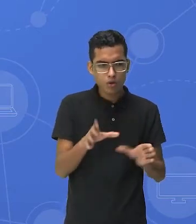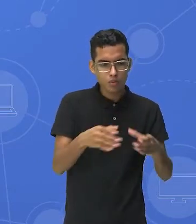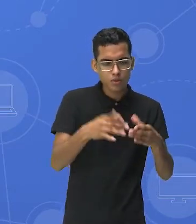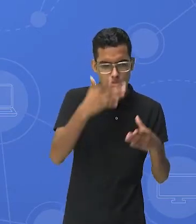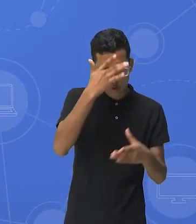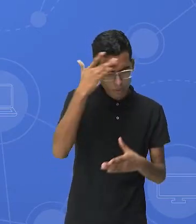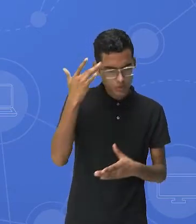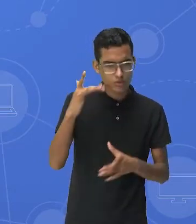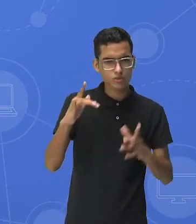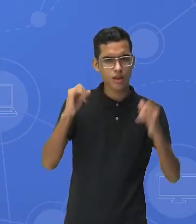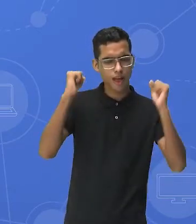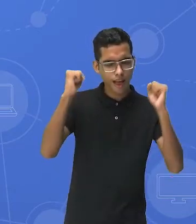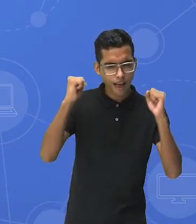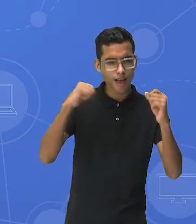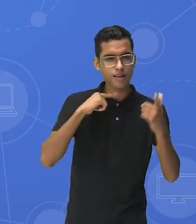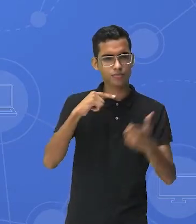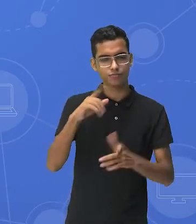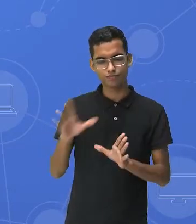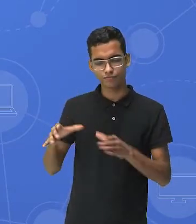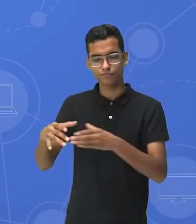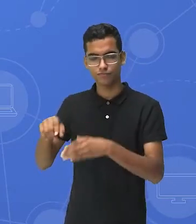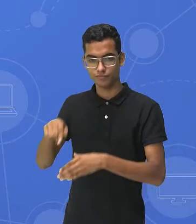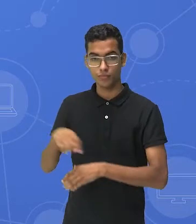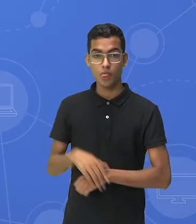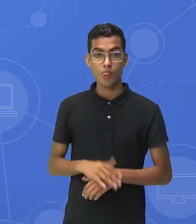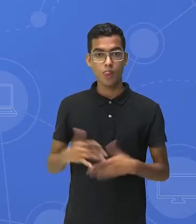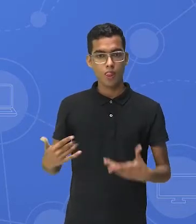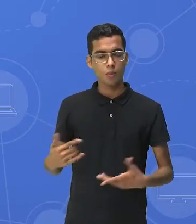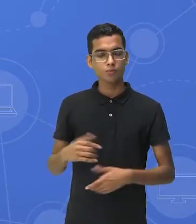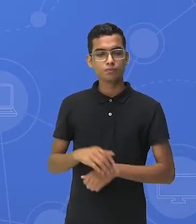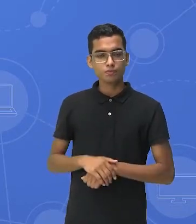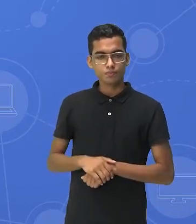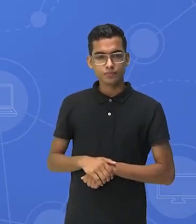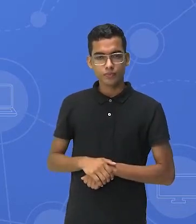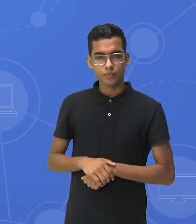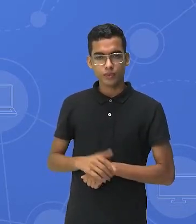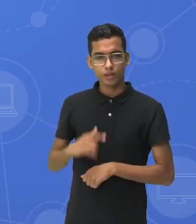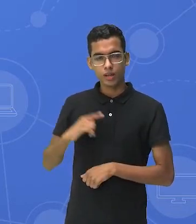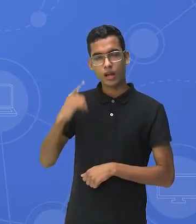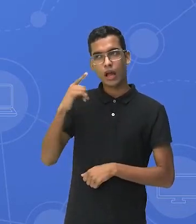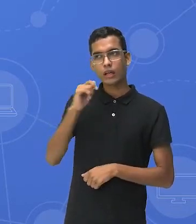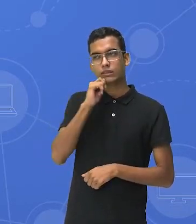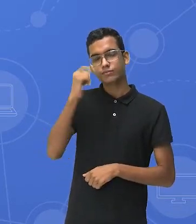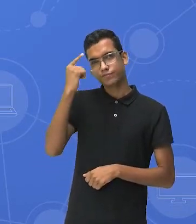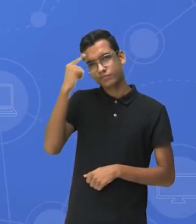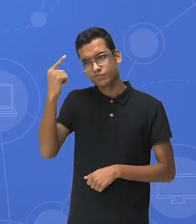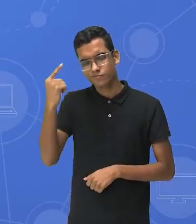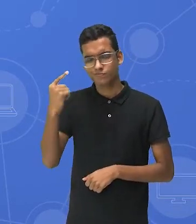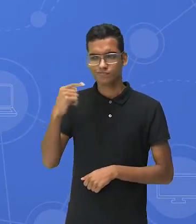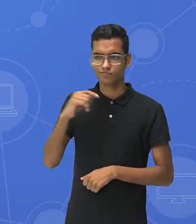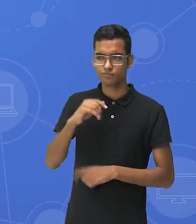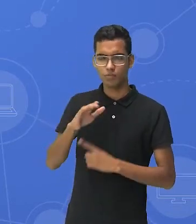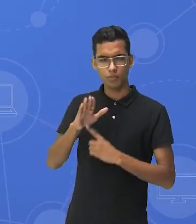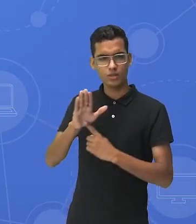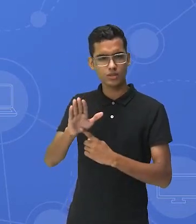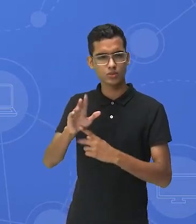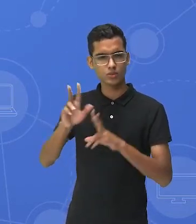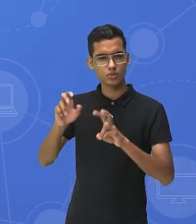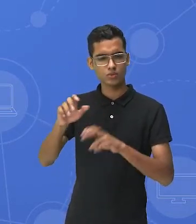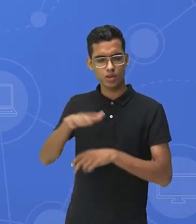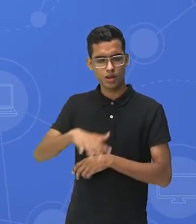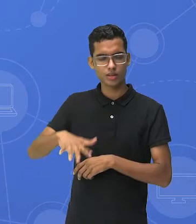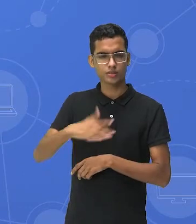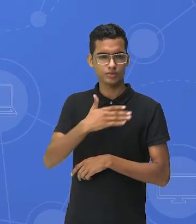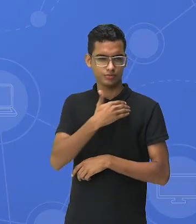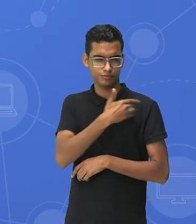uma ideia, né, propagou essa ideia. No início foi um pouco estranho para os jogadores, né, porque o que foi que Nelson